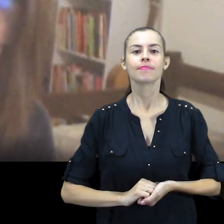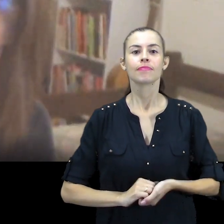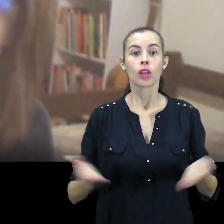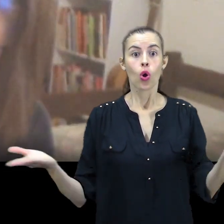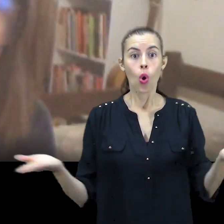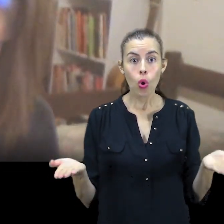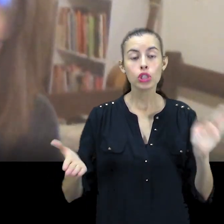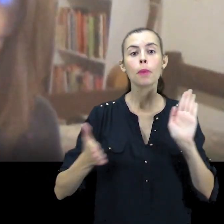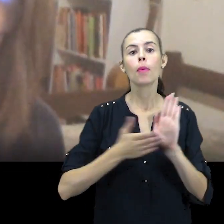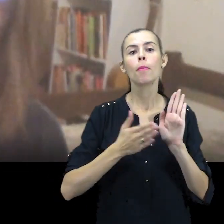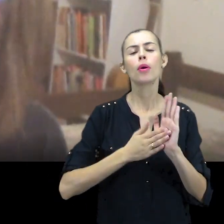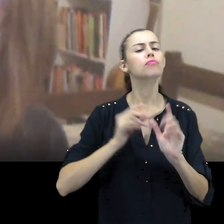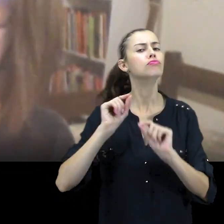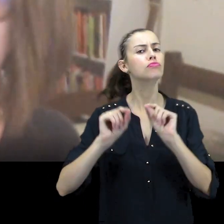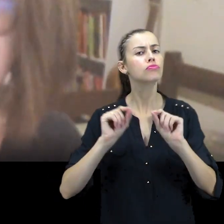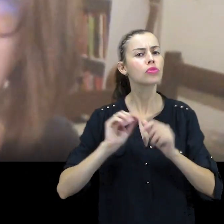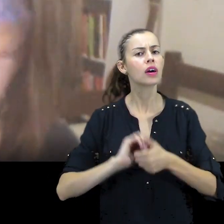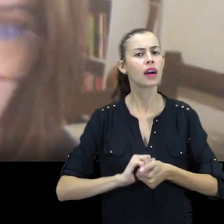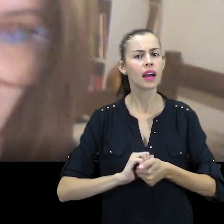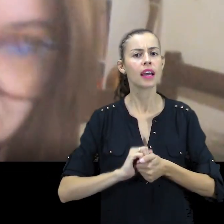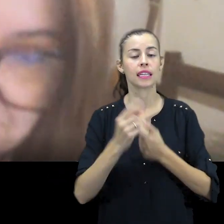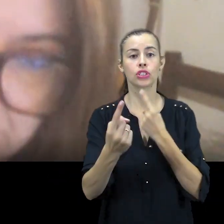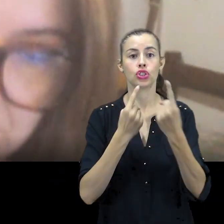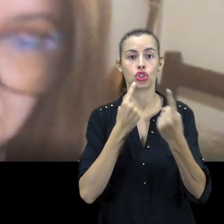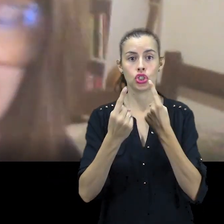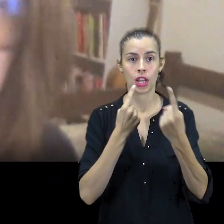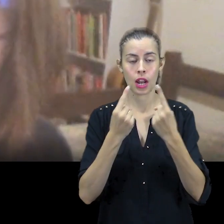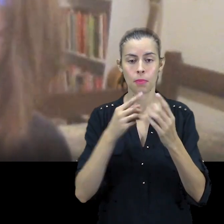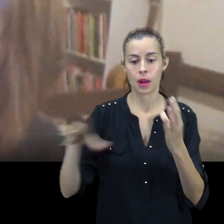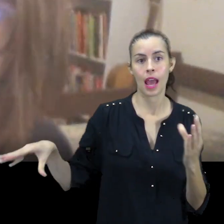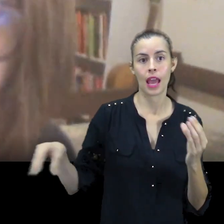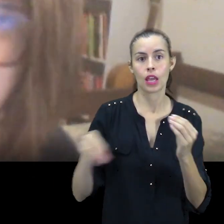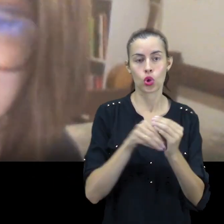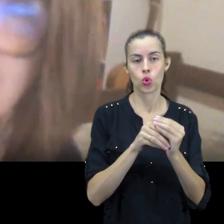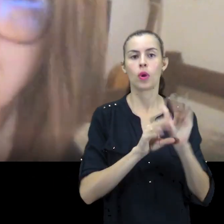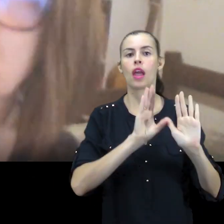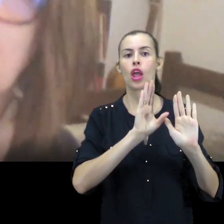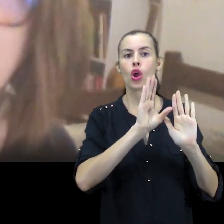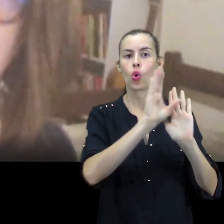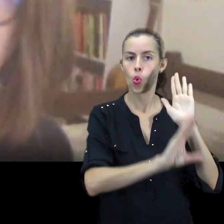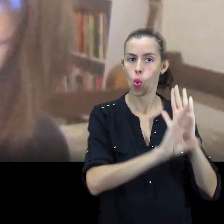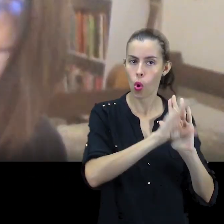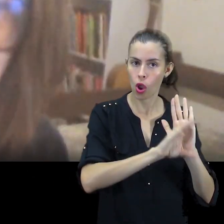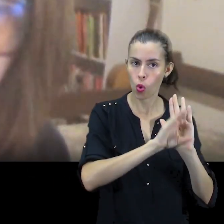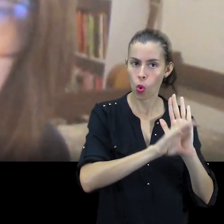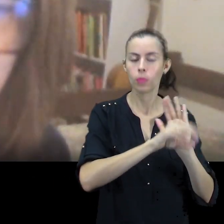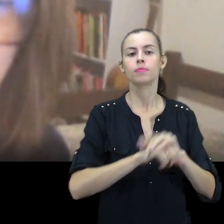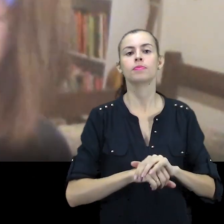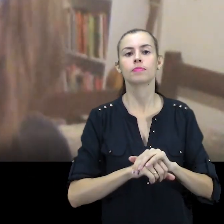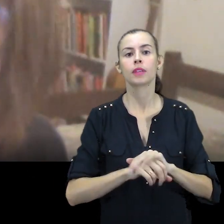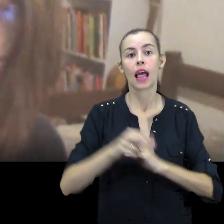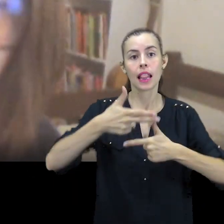qualidade sempre, né? Bom, hoje a gente tem, então, uma proposta com um diálogo específico sobre um